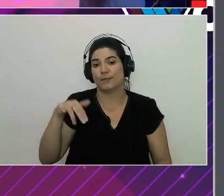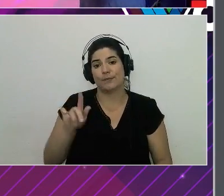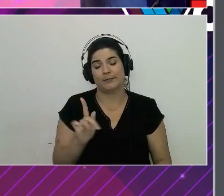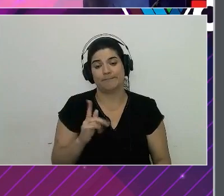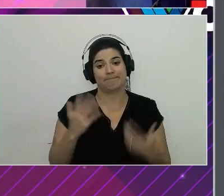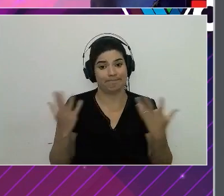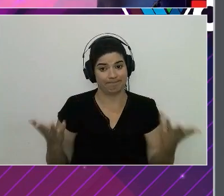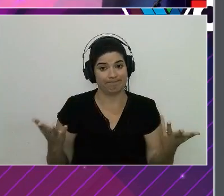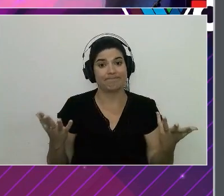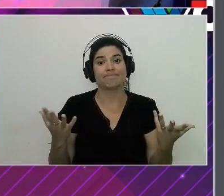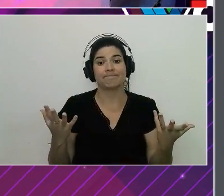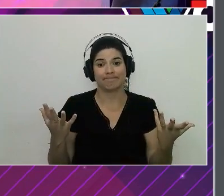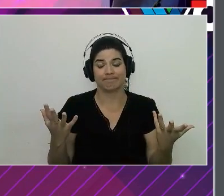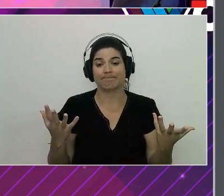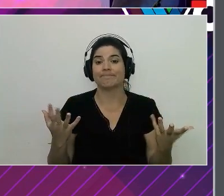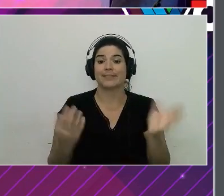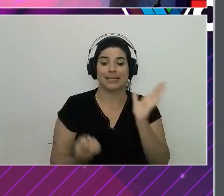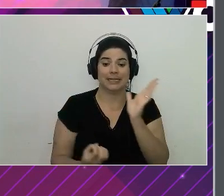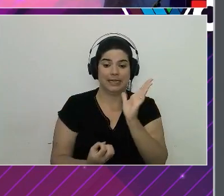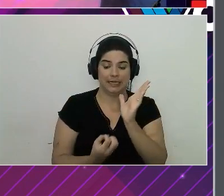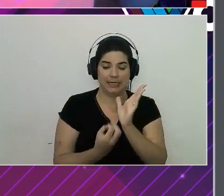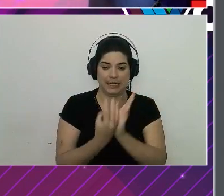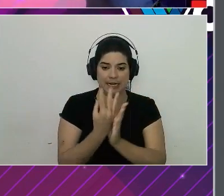ter que criar uma ordem tipo de